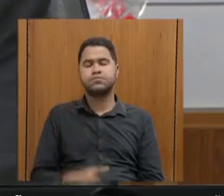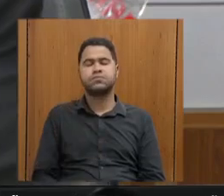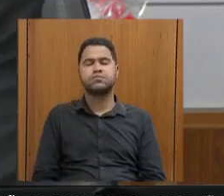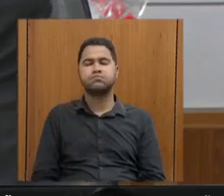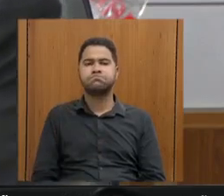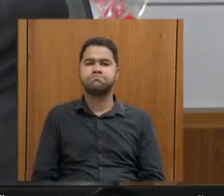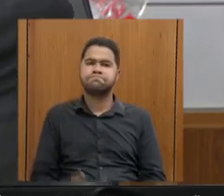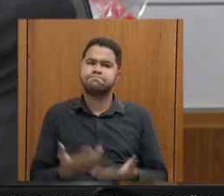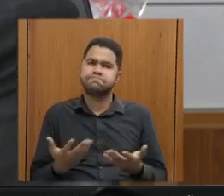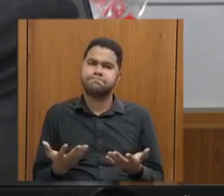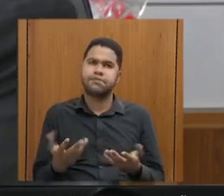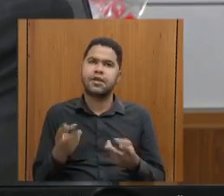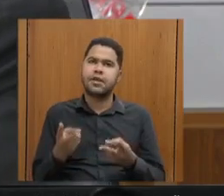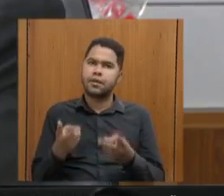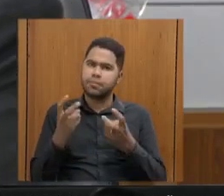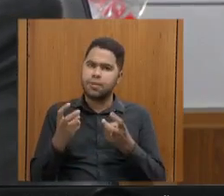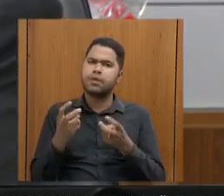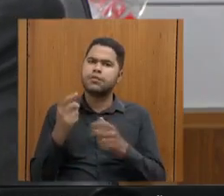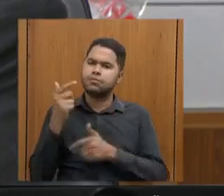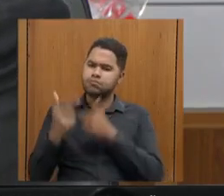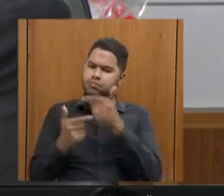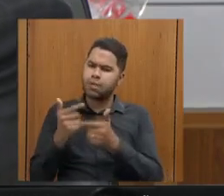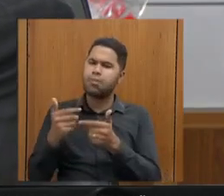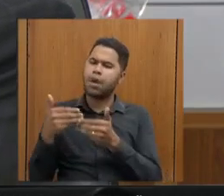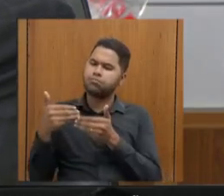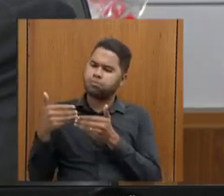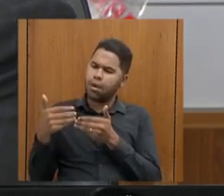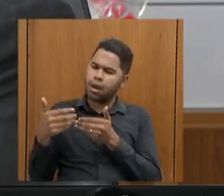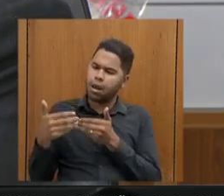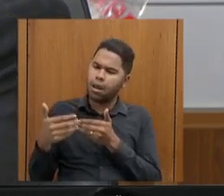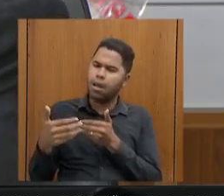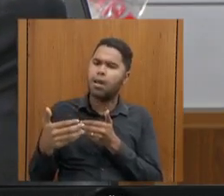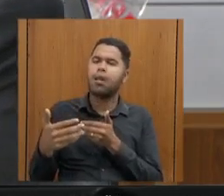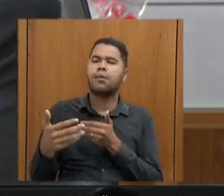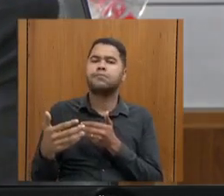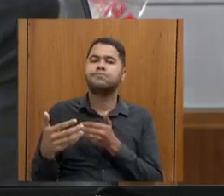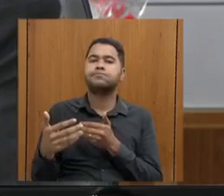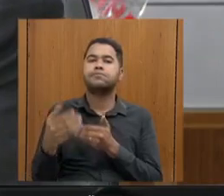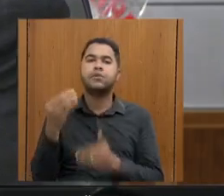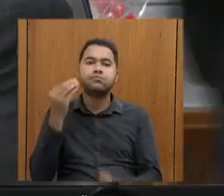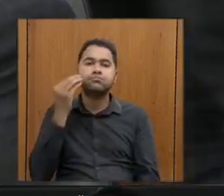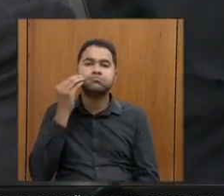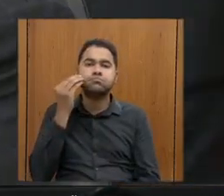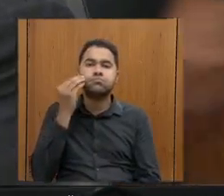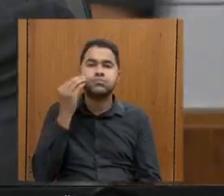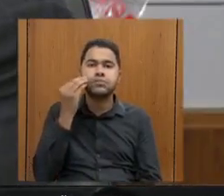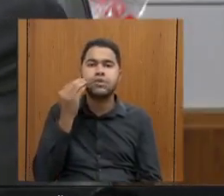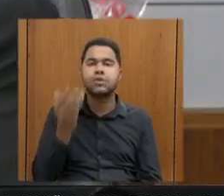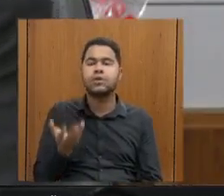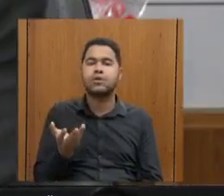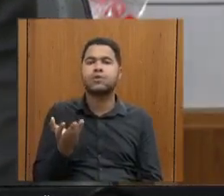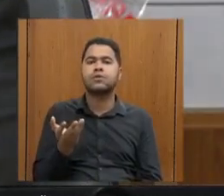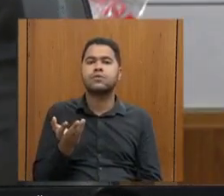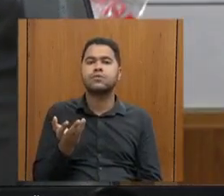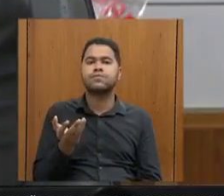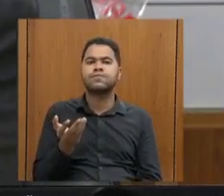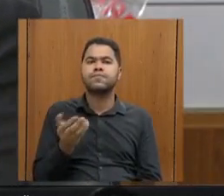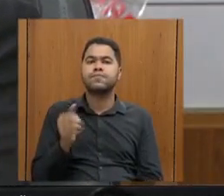sem dúvida Perceba o trabalho e você vem fazendo na busca de